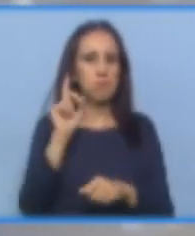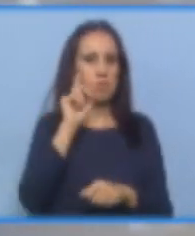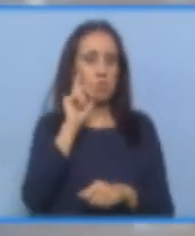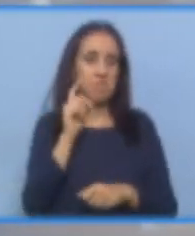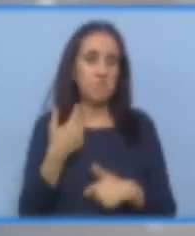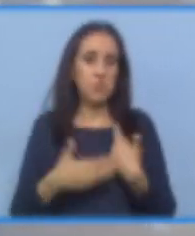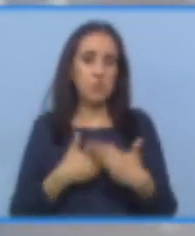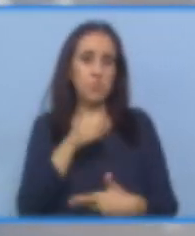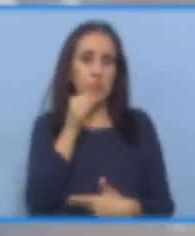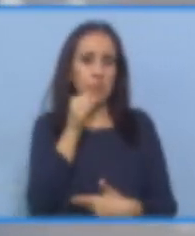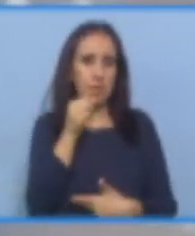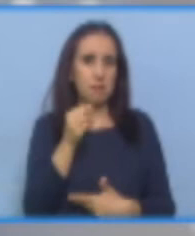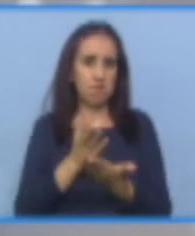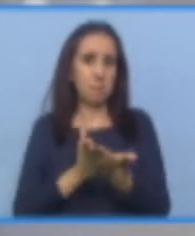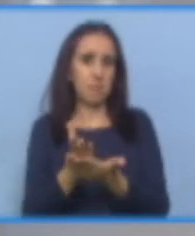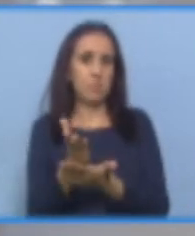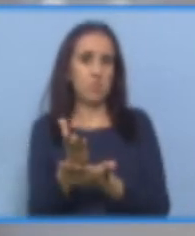processo sempre em curso, não é?